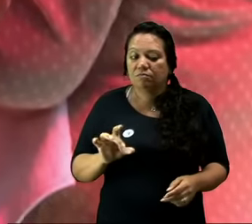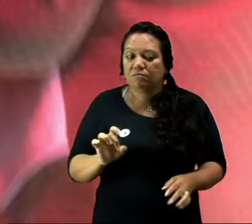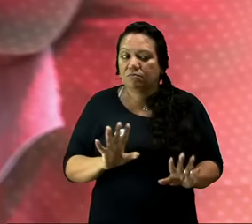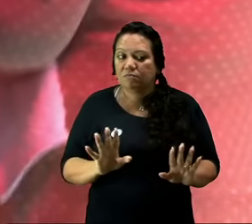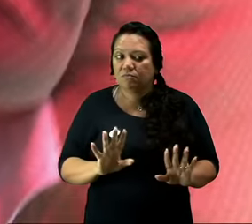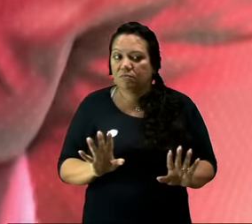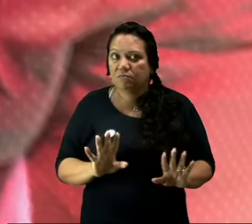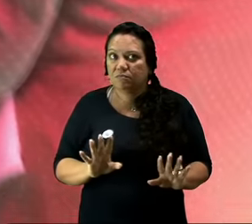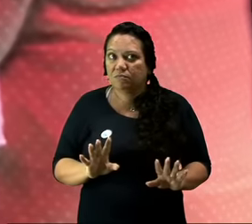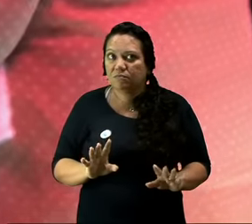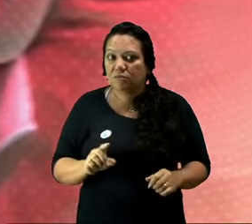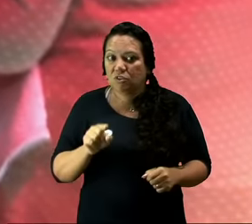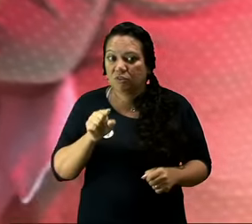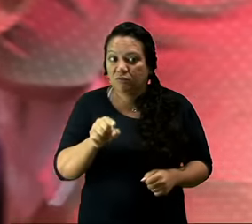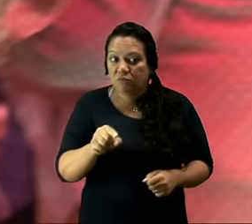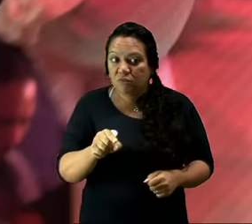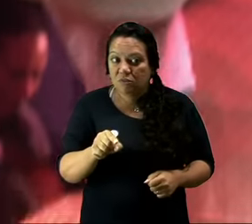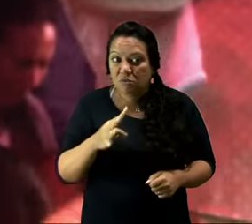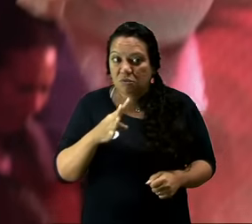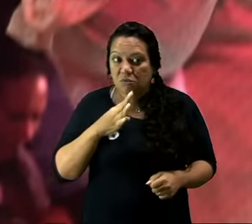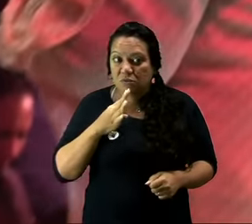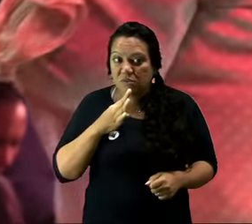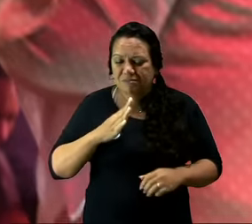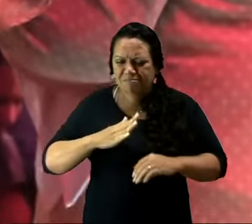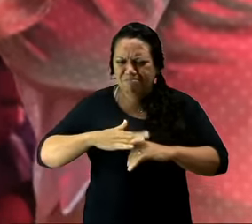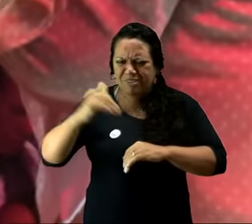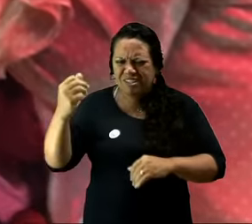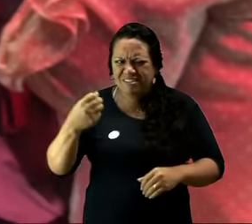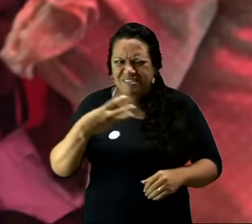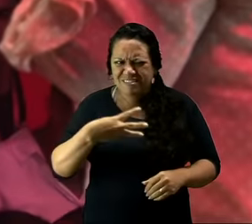Você me conhece há mais de 30 anos.